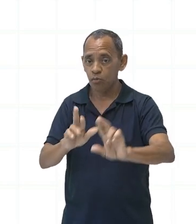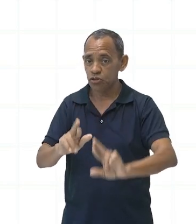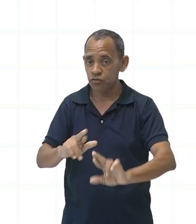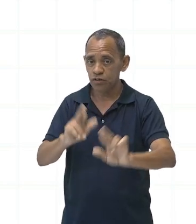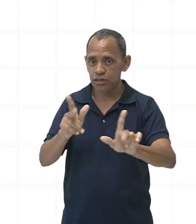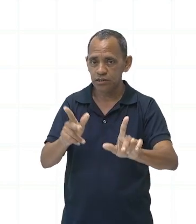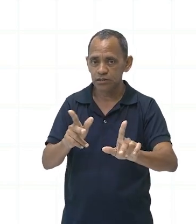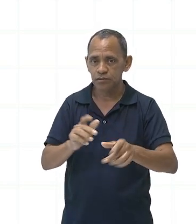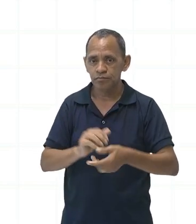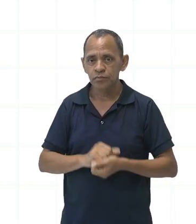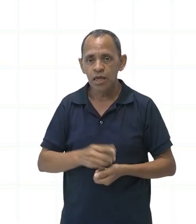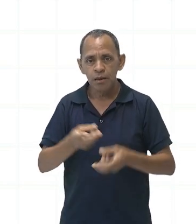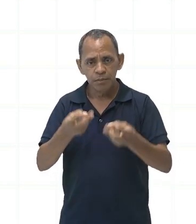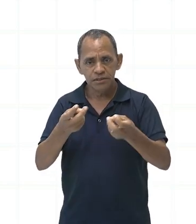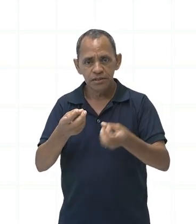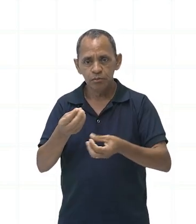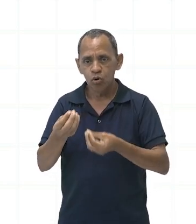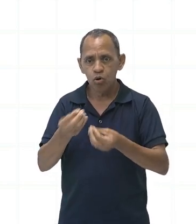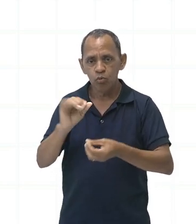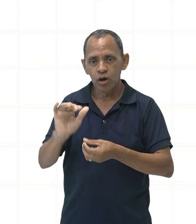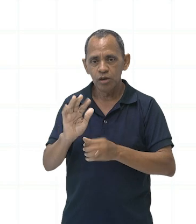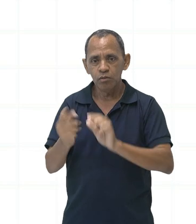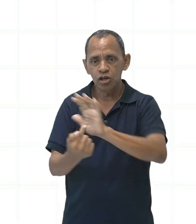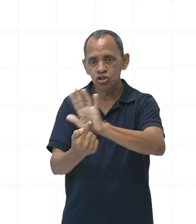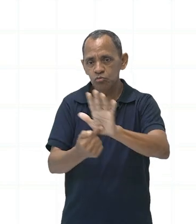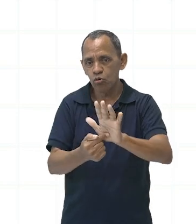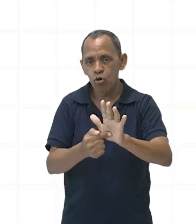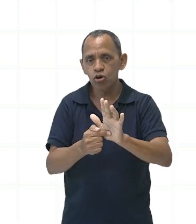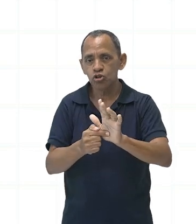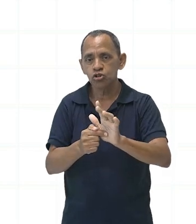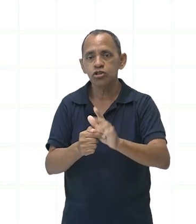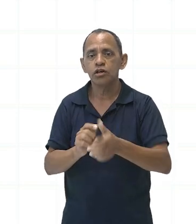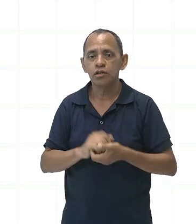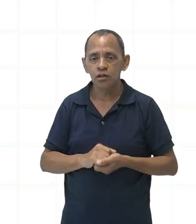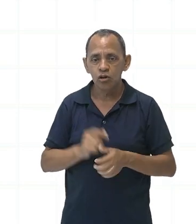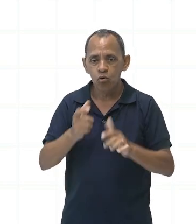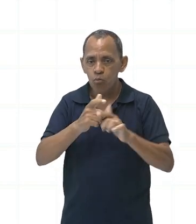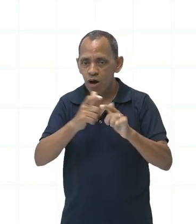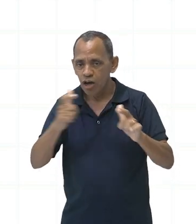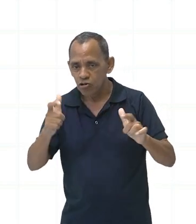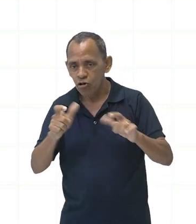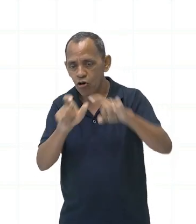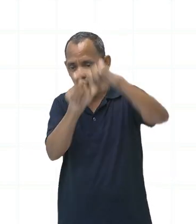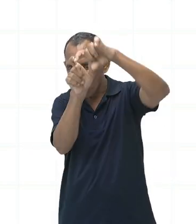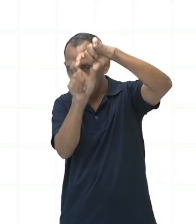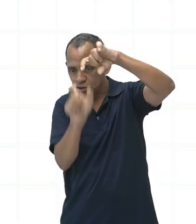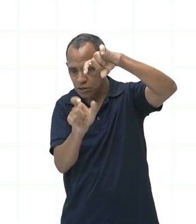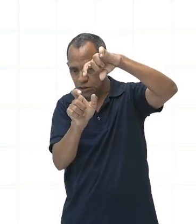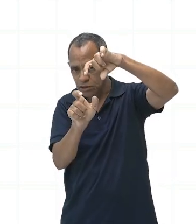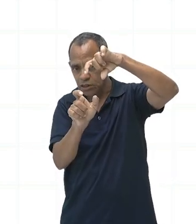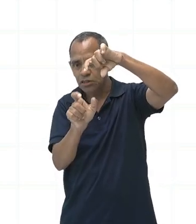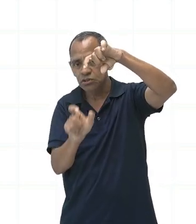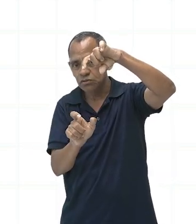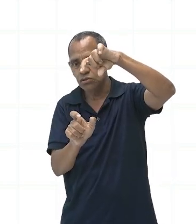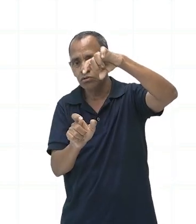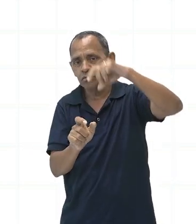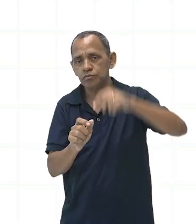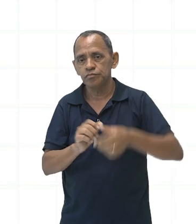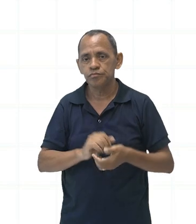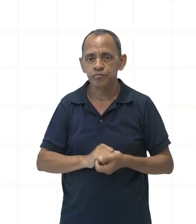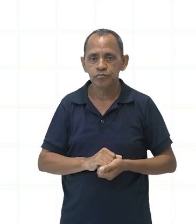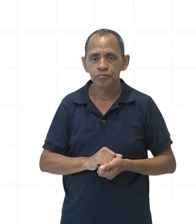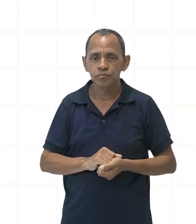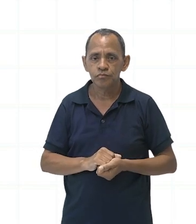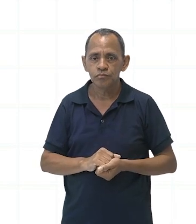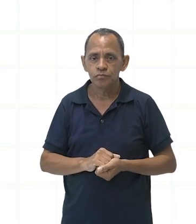um acentuamento dessa curvatura, eu estou falando de um desvio postural, ok? E